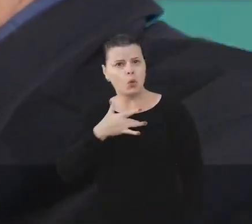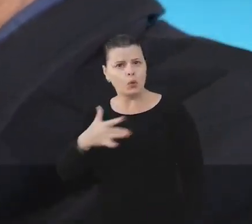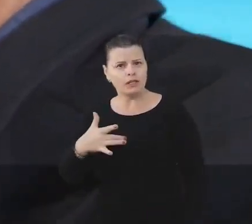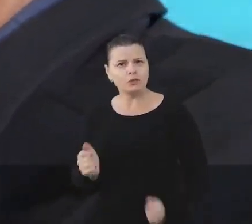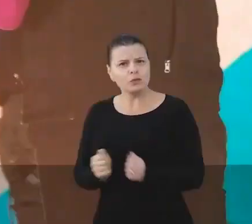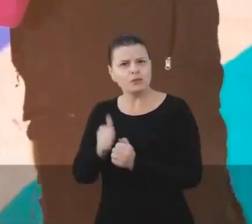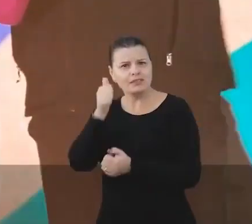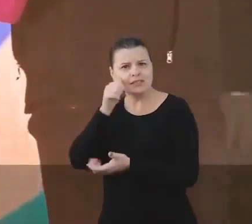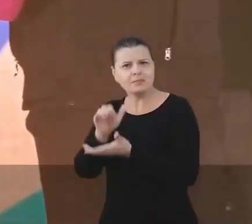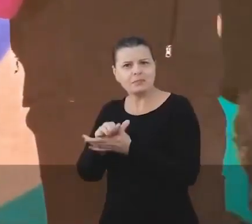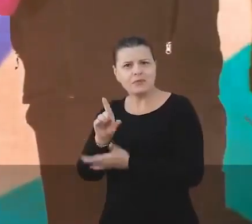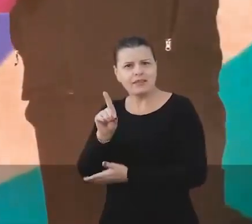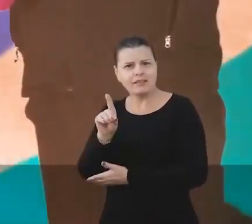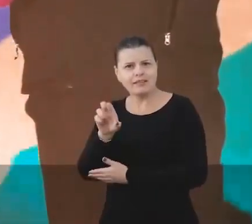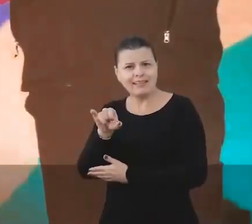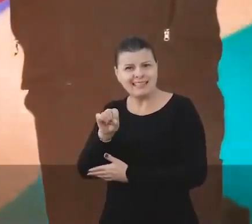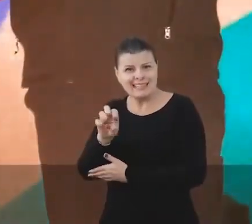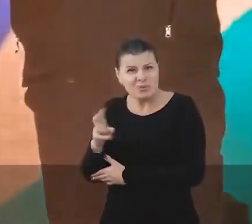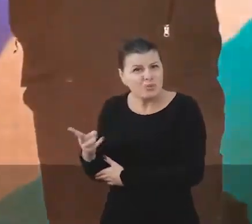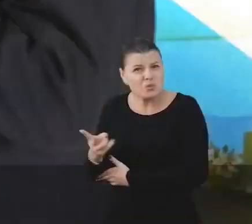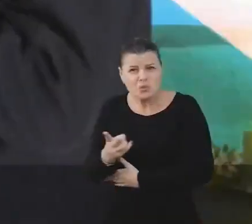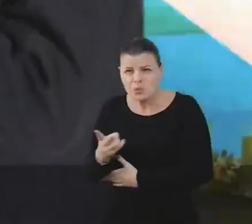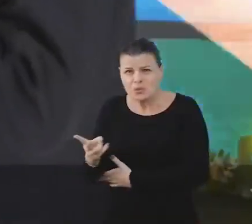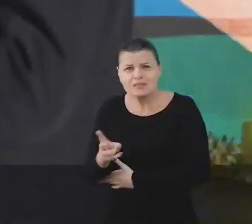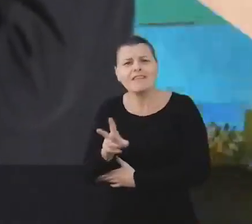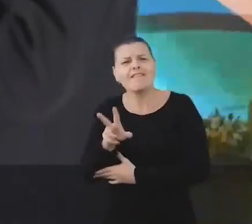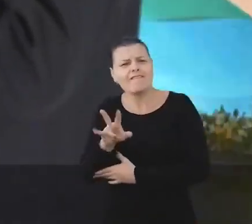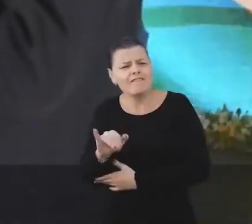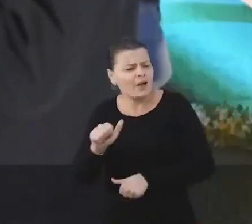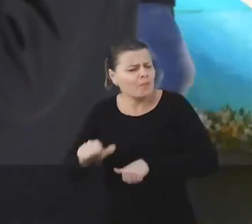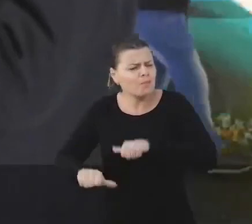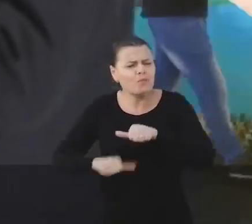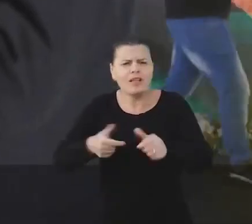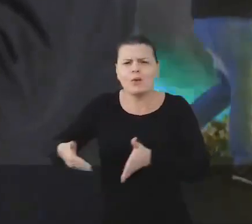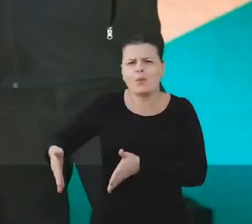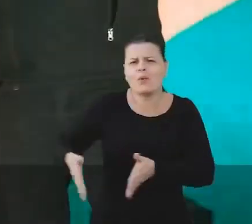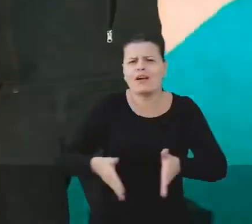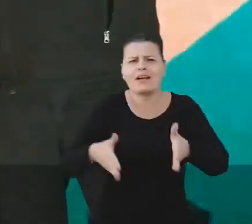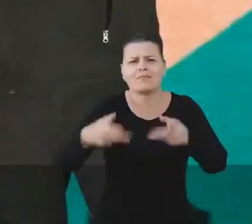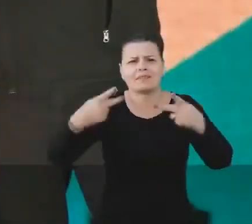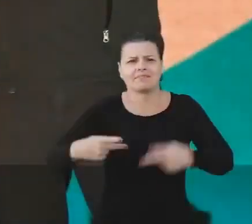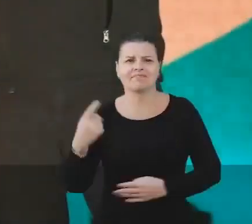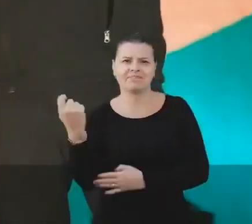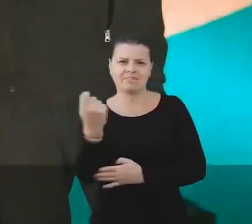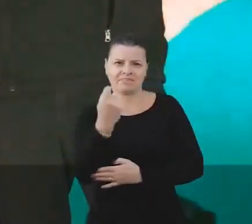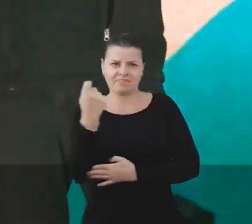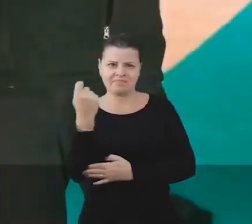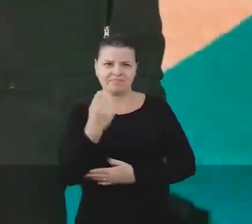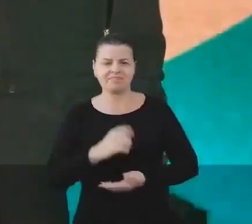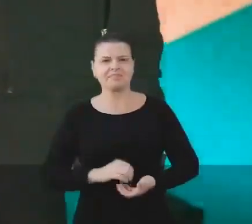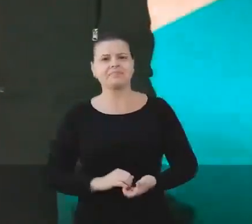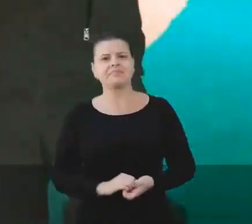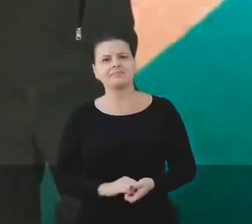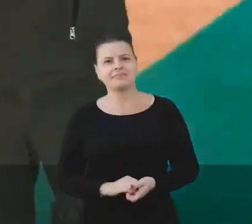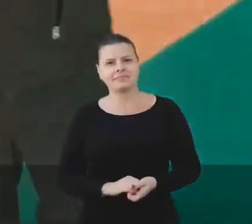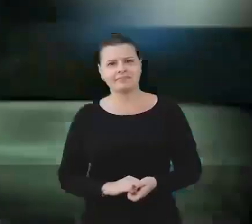e Denise, podem ter certeza, vai redirecionar o nosso Rio Grande do